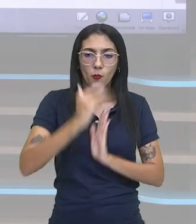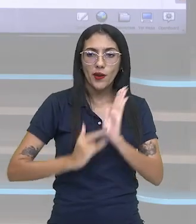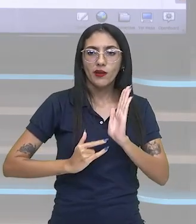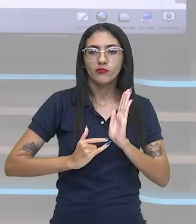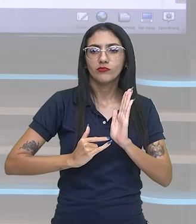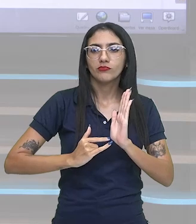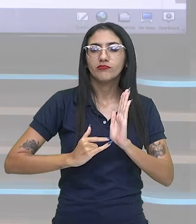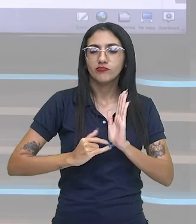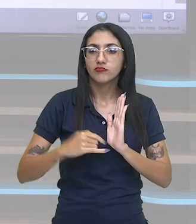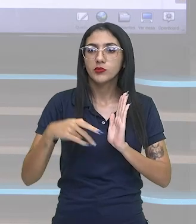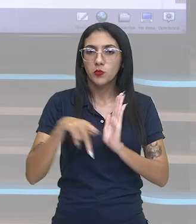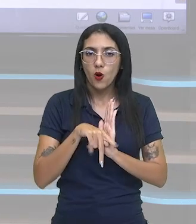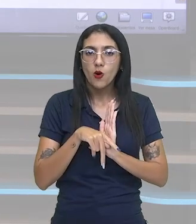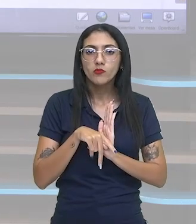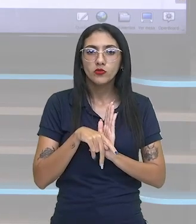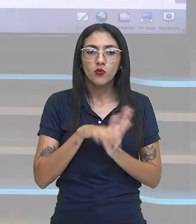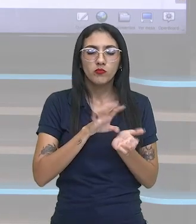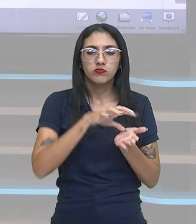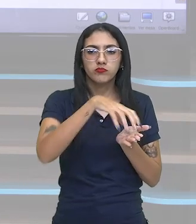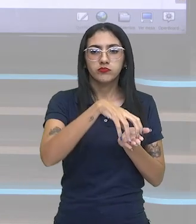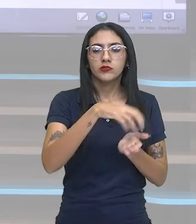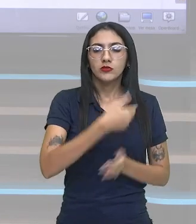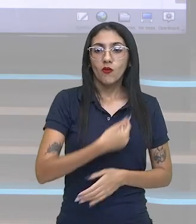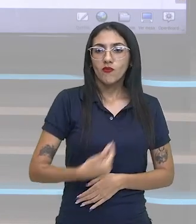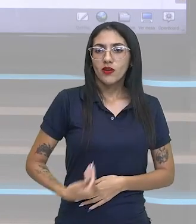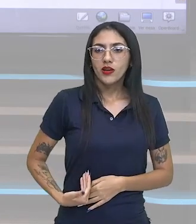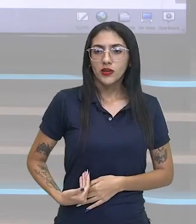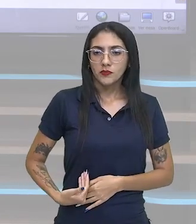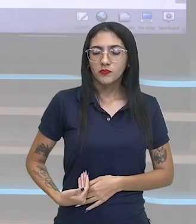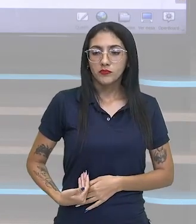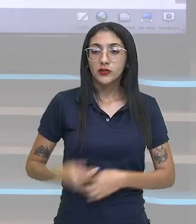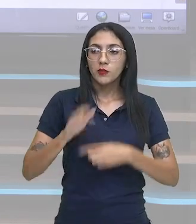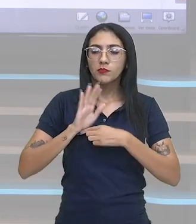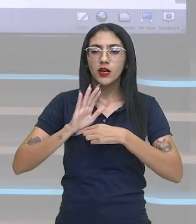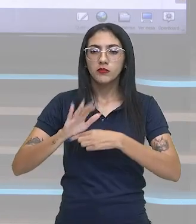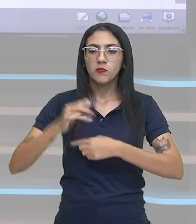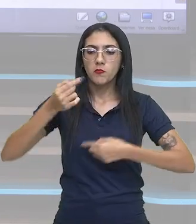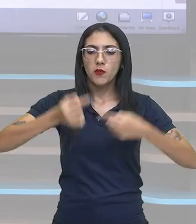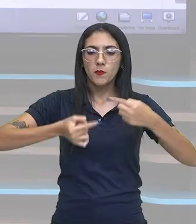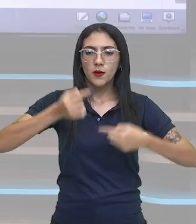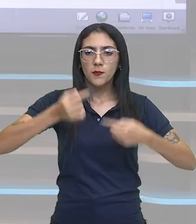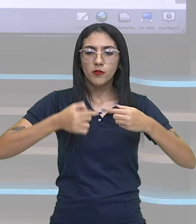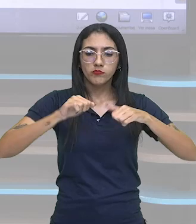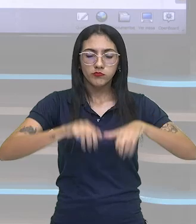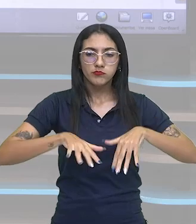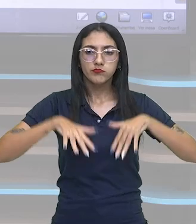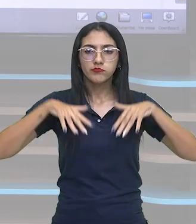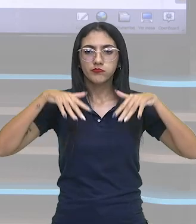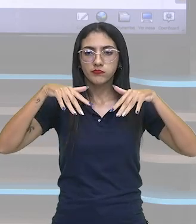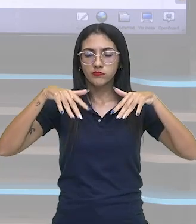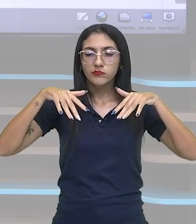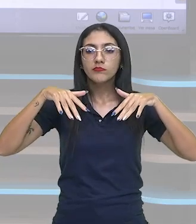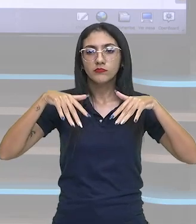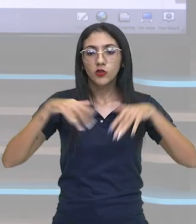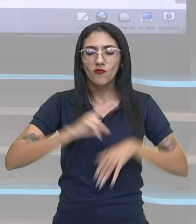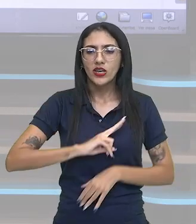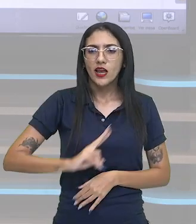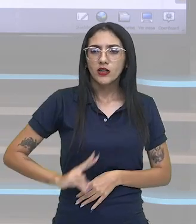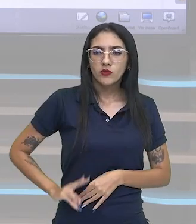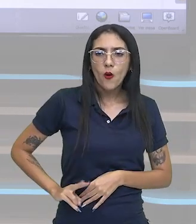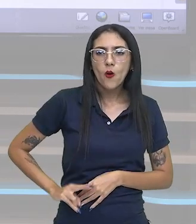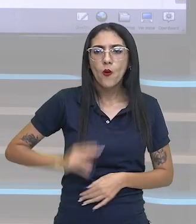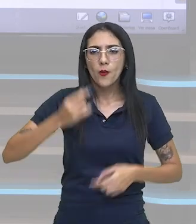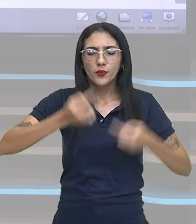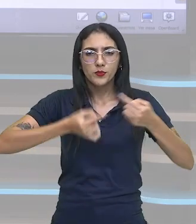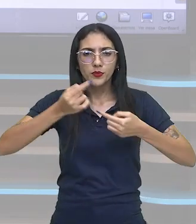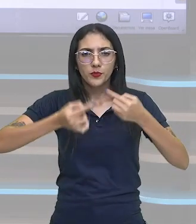né, pelos órgãos públicos de maneira geral, e vai para discussão nas câmaras municipais, onde ficam os vereadores e tudo